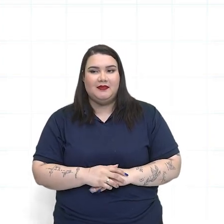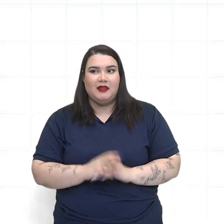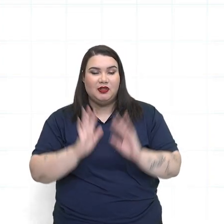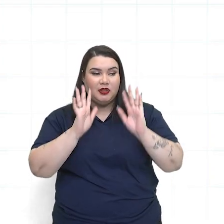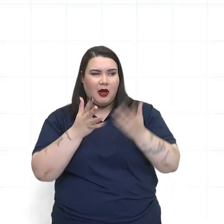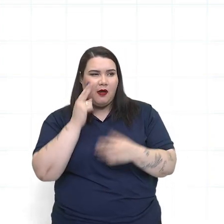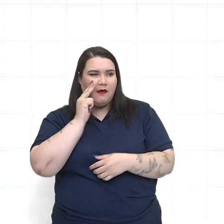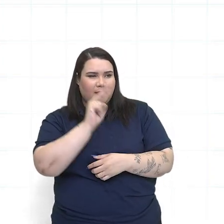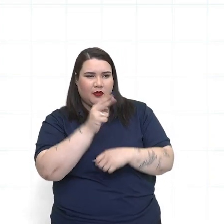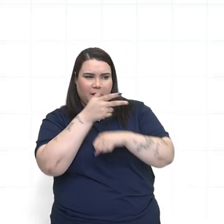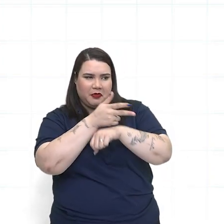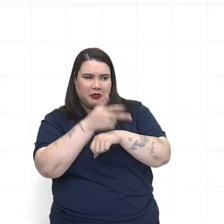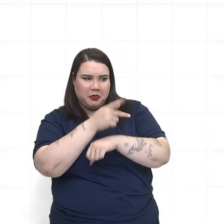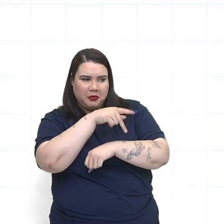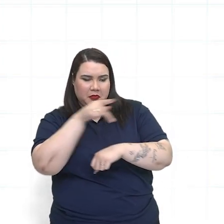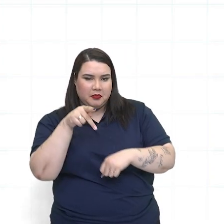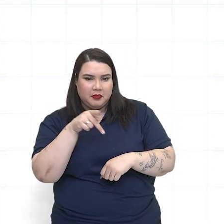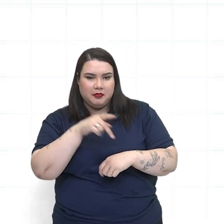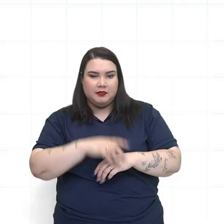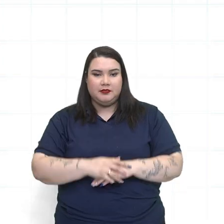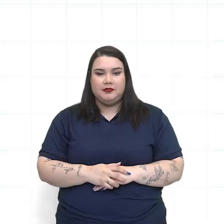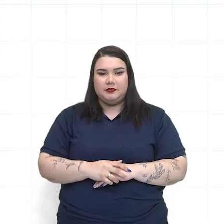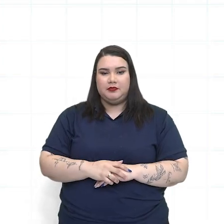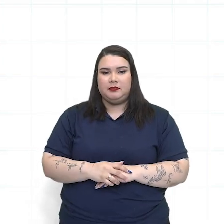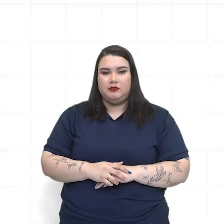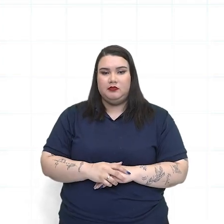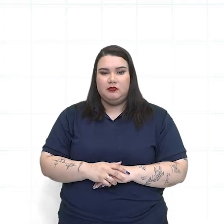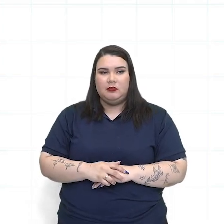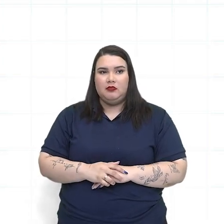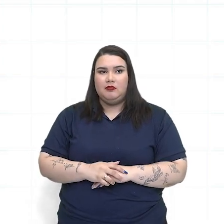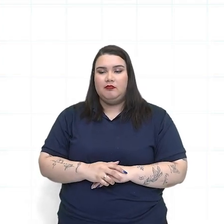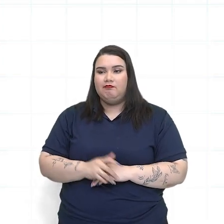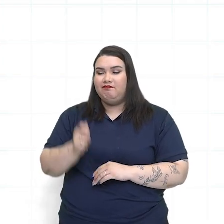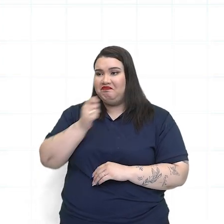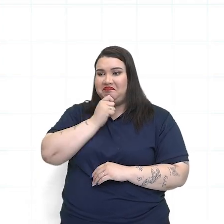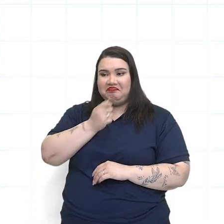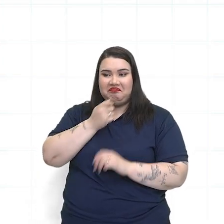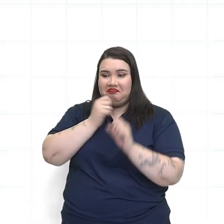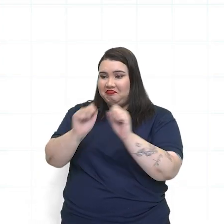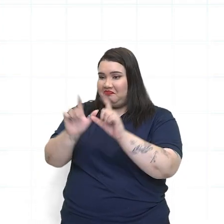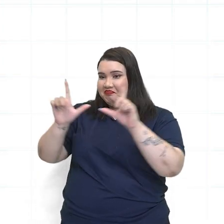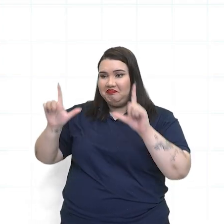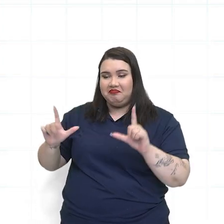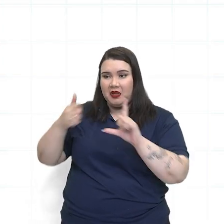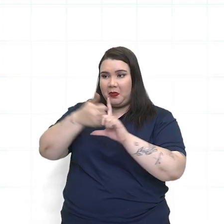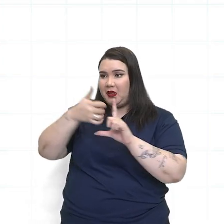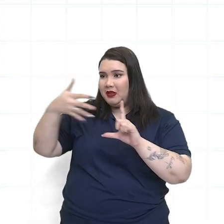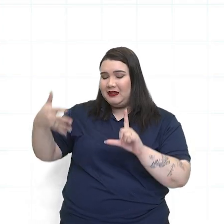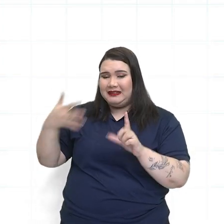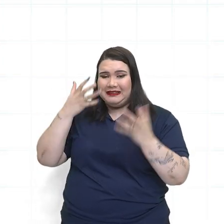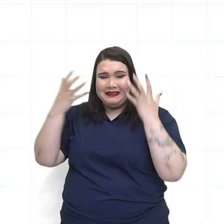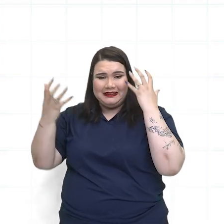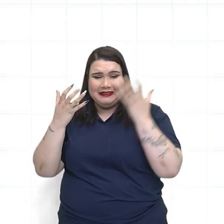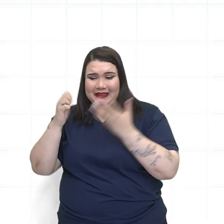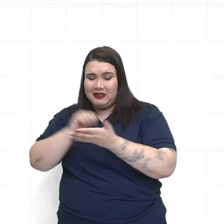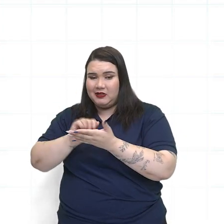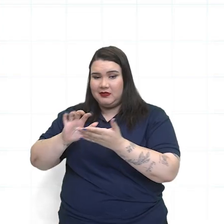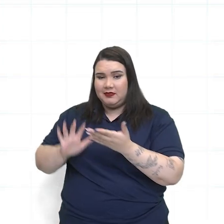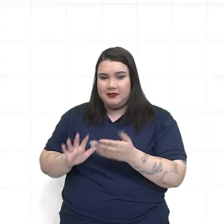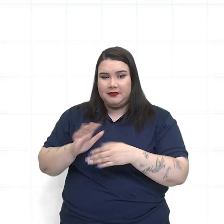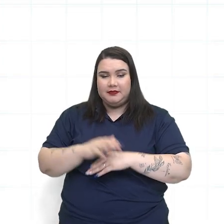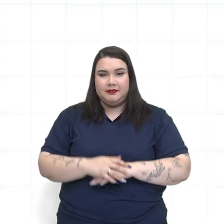né? Já viu o vídeo da professora? Maria, nem abri o Moodle ainda, estou enrolada